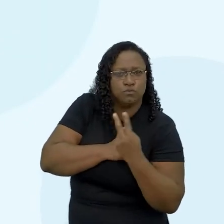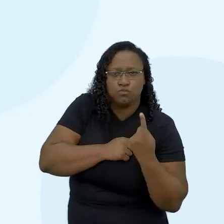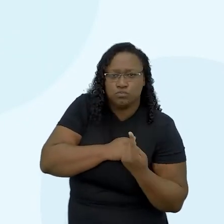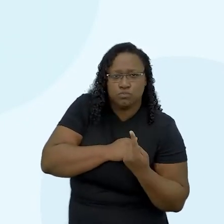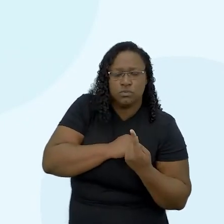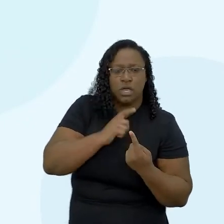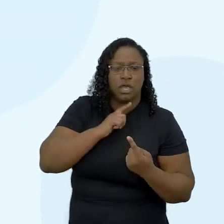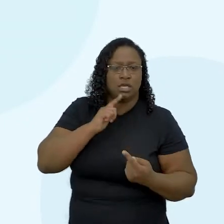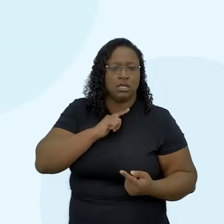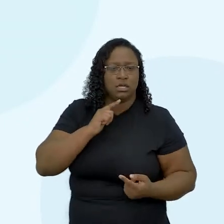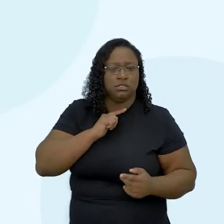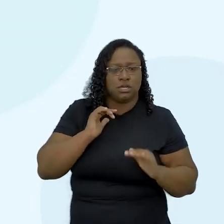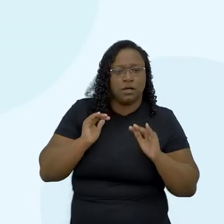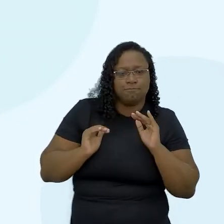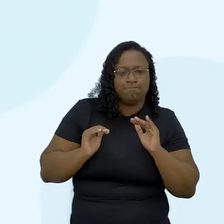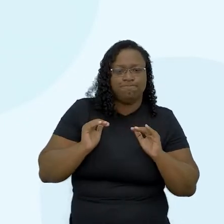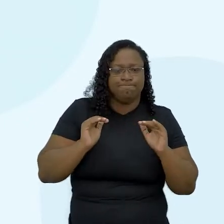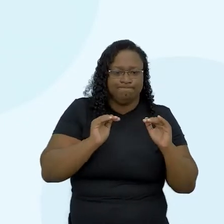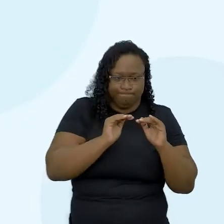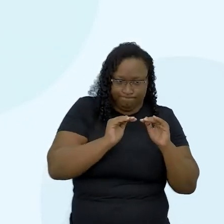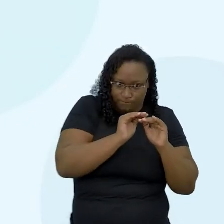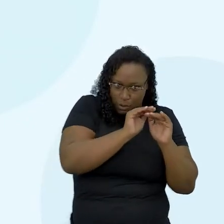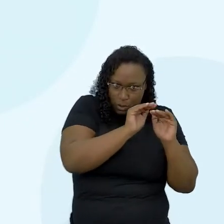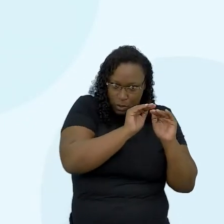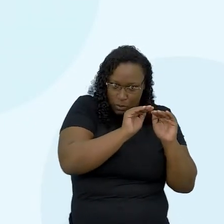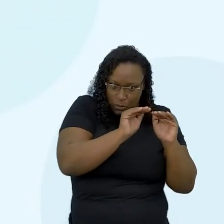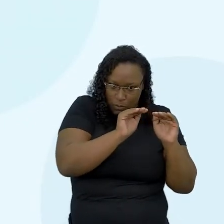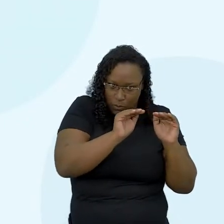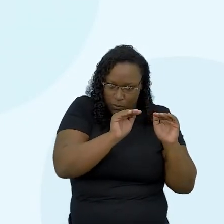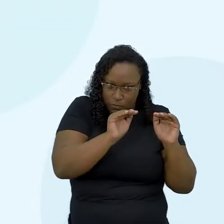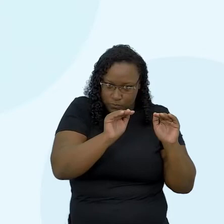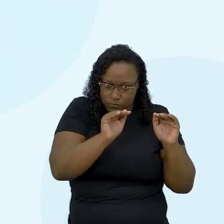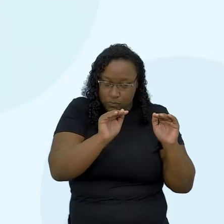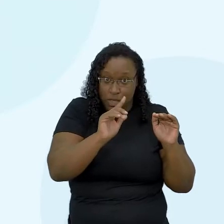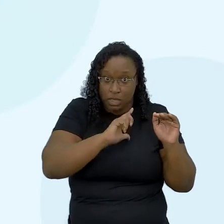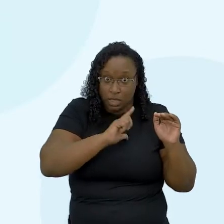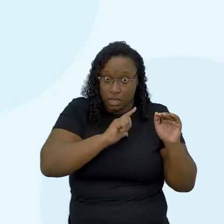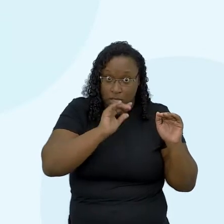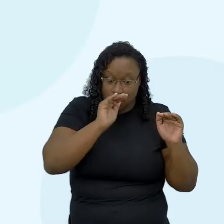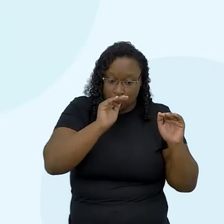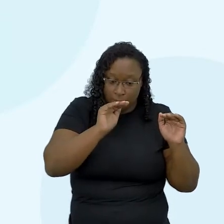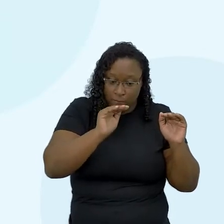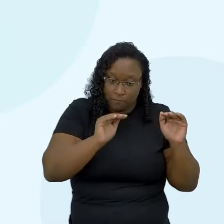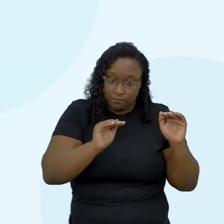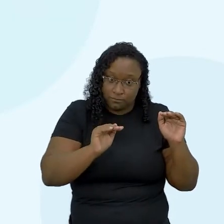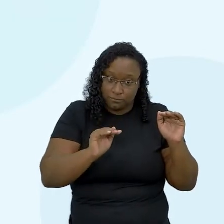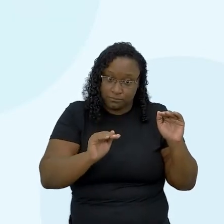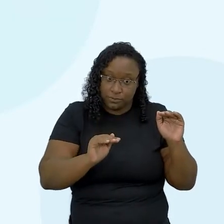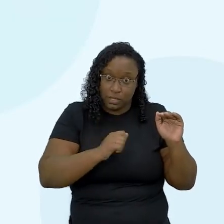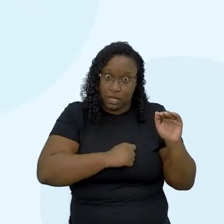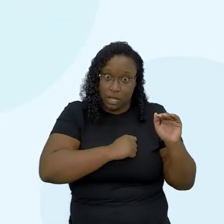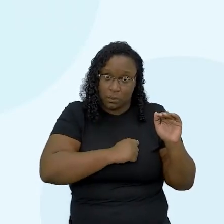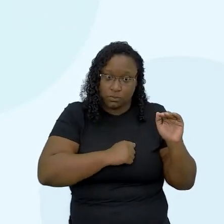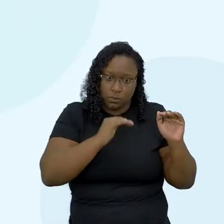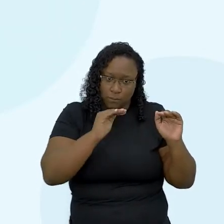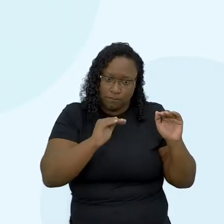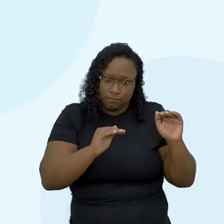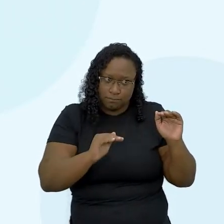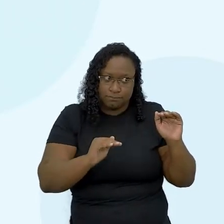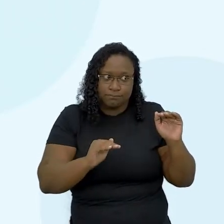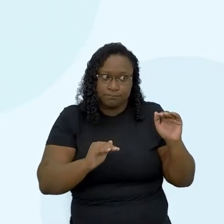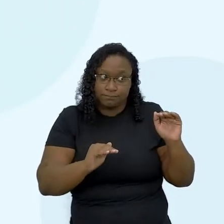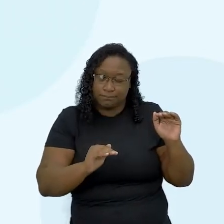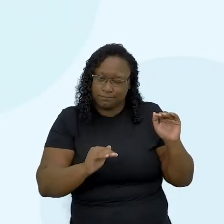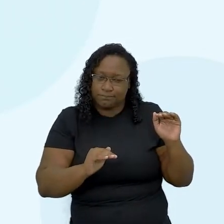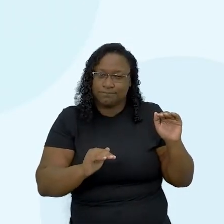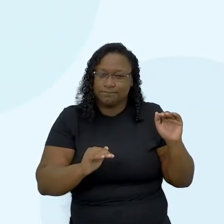né, de consumo. Havendo um pico, como o Mauro disse, lá em agosto, né? E a gente, depois eu conversei